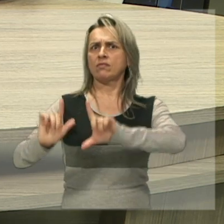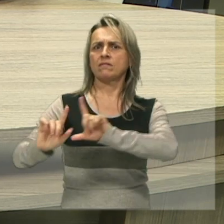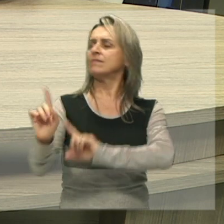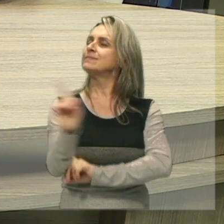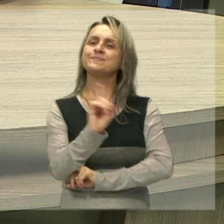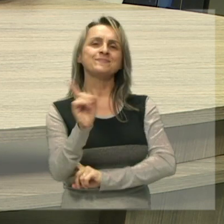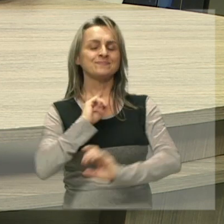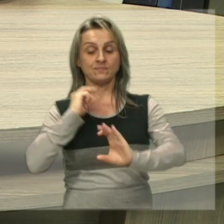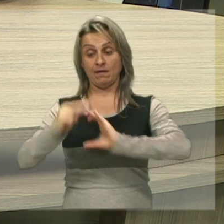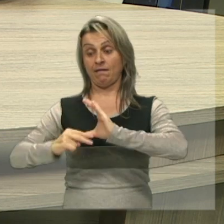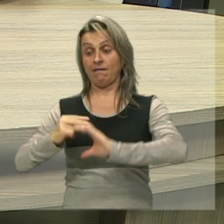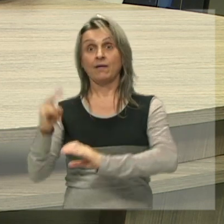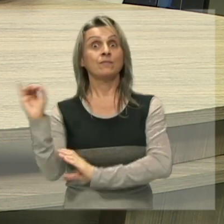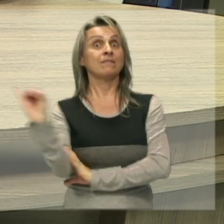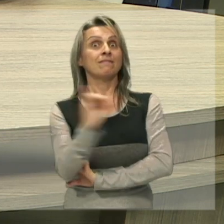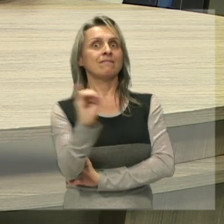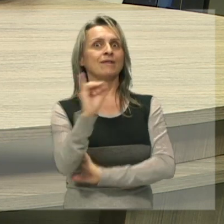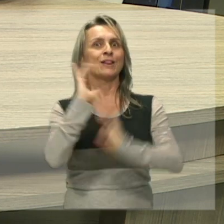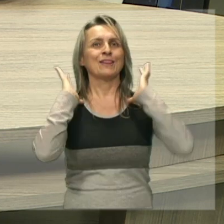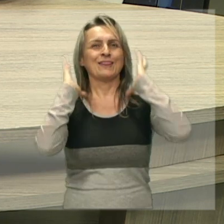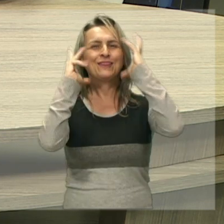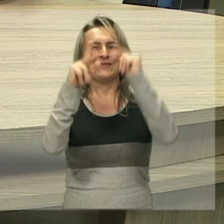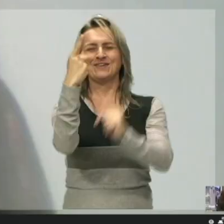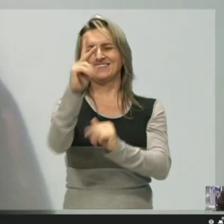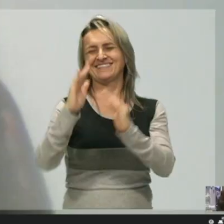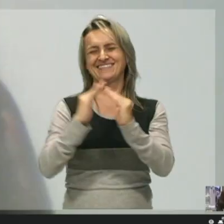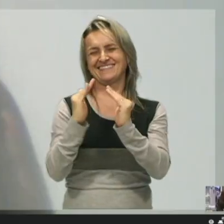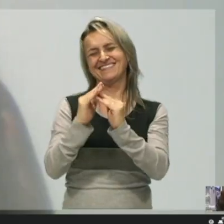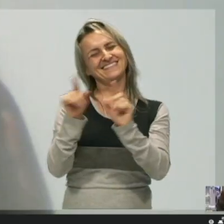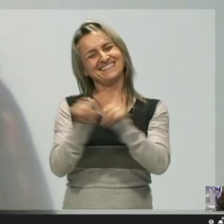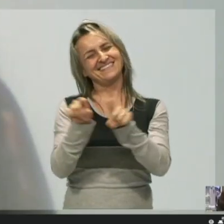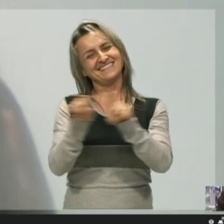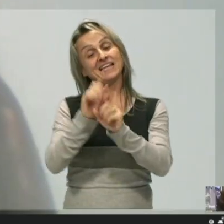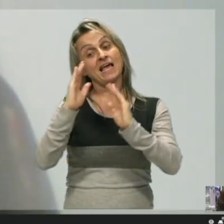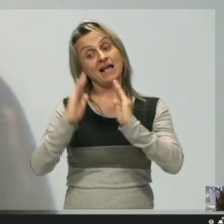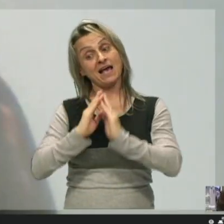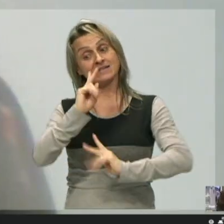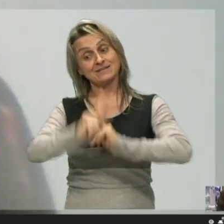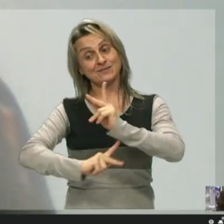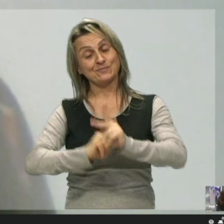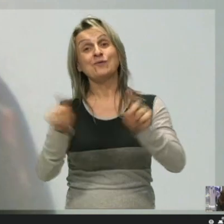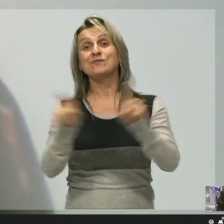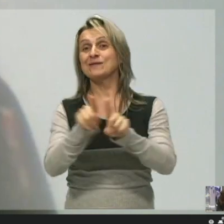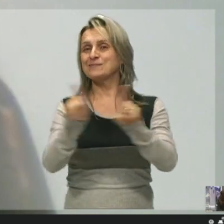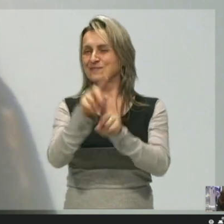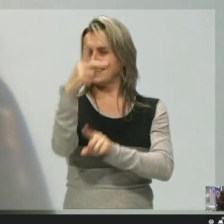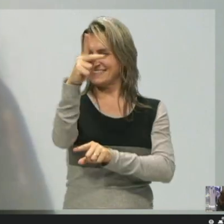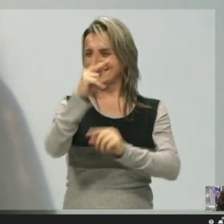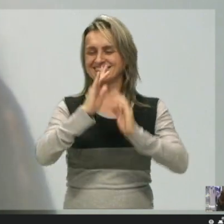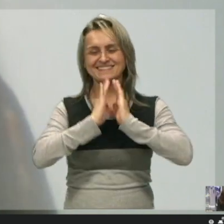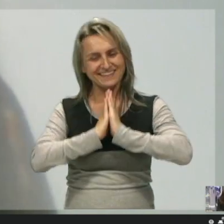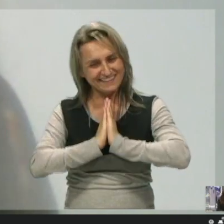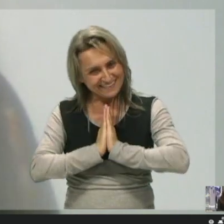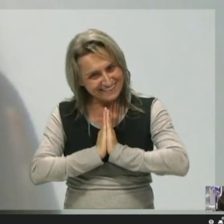à Câmara de Vereadores. Essa casa é tua também. A casa é do povo e é tua. Gratidão, obrigada.